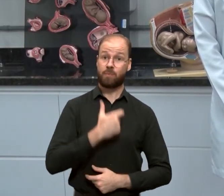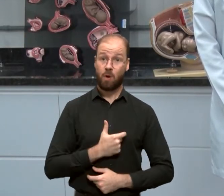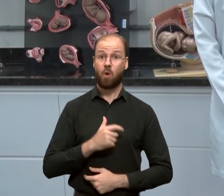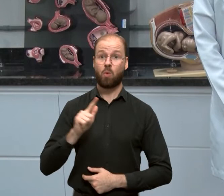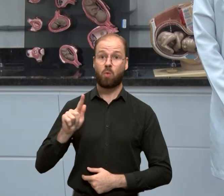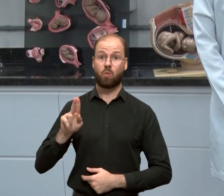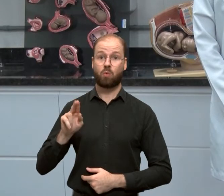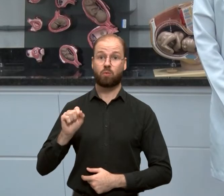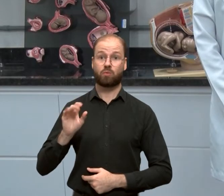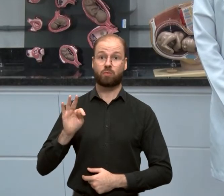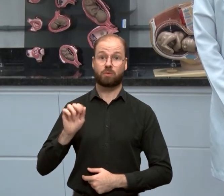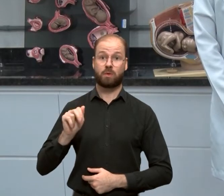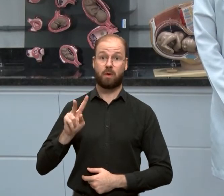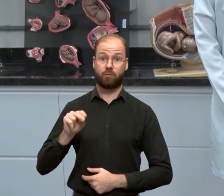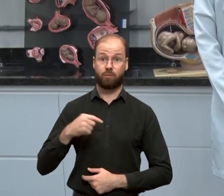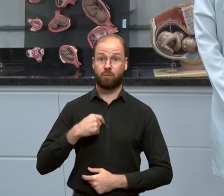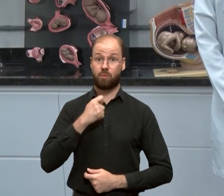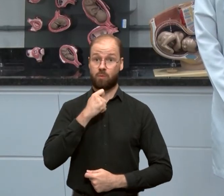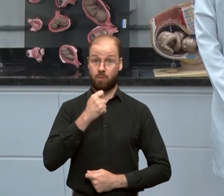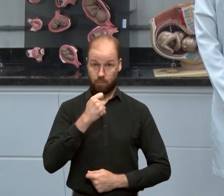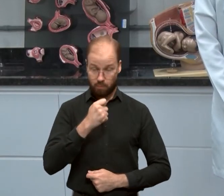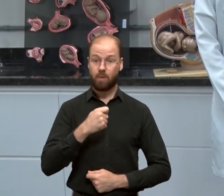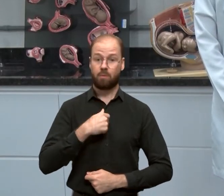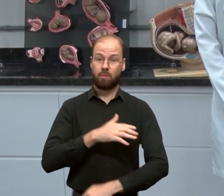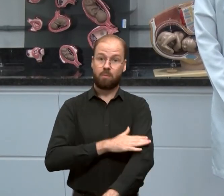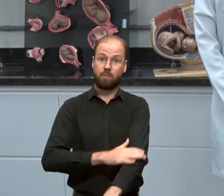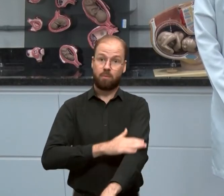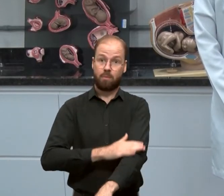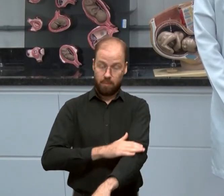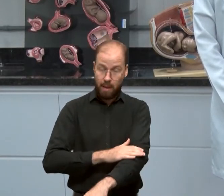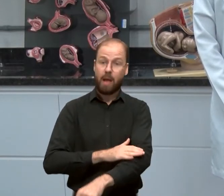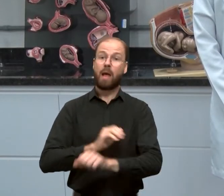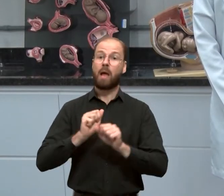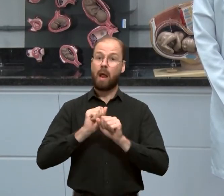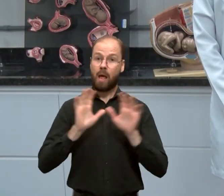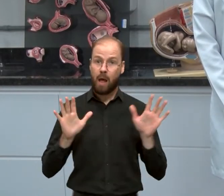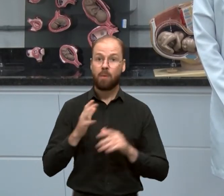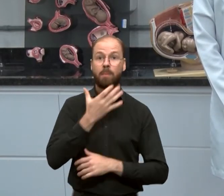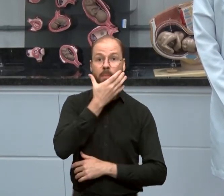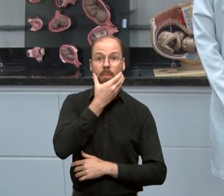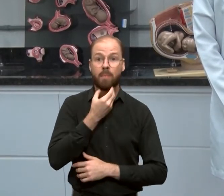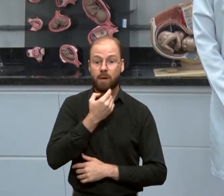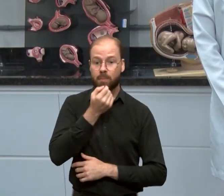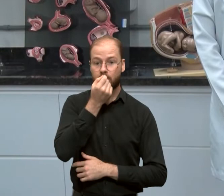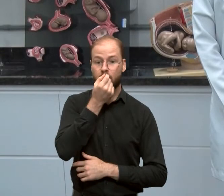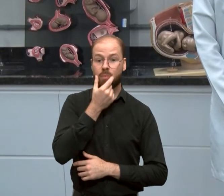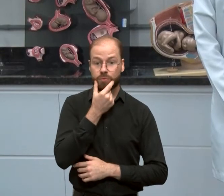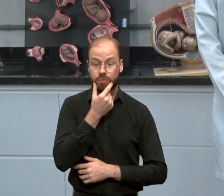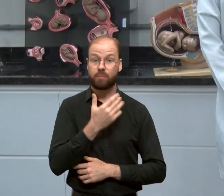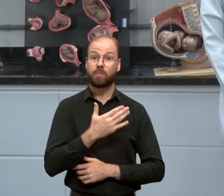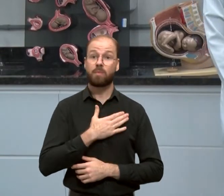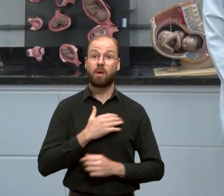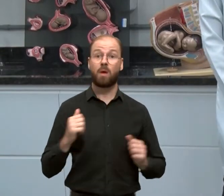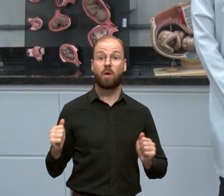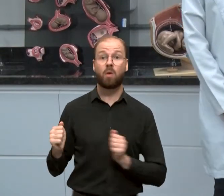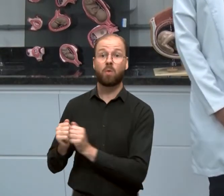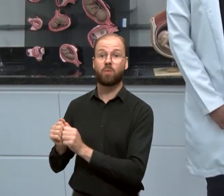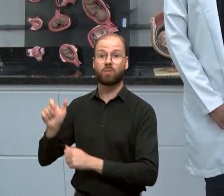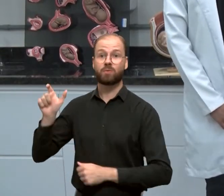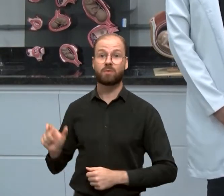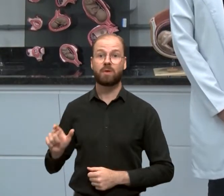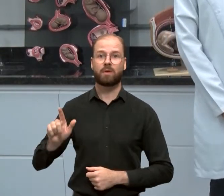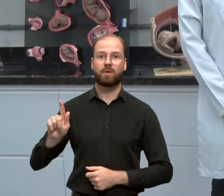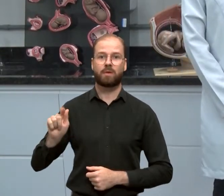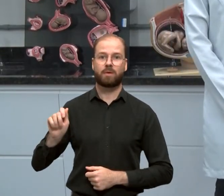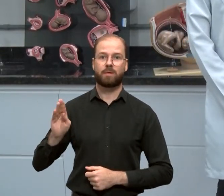sou um jovem adulto de pele clara, tenho os cabelos castanhos escuros, uso barba e bigode. Na minha companhia está Gabriel